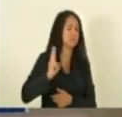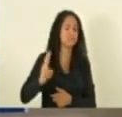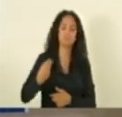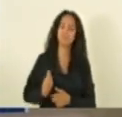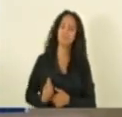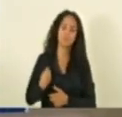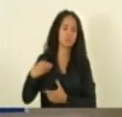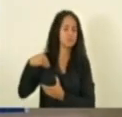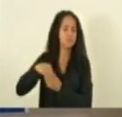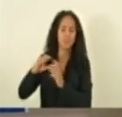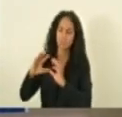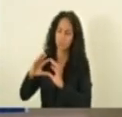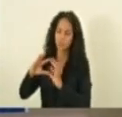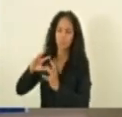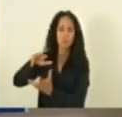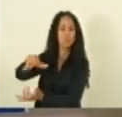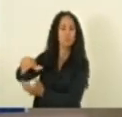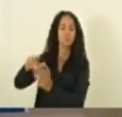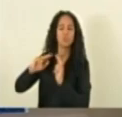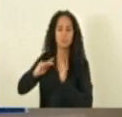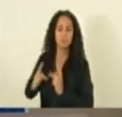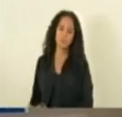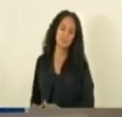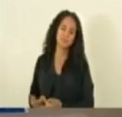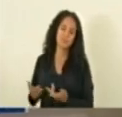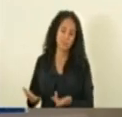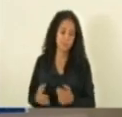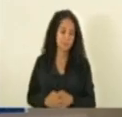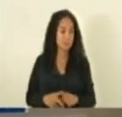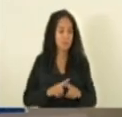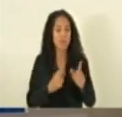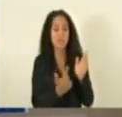presentes. Salvo engano, é no